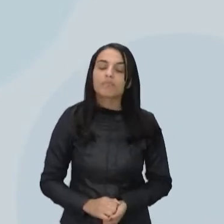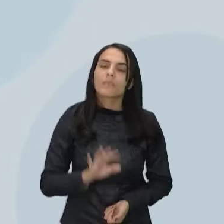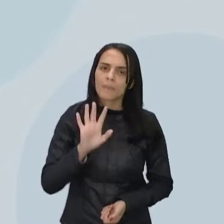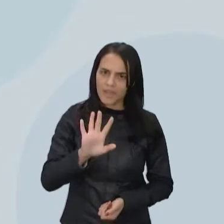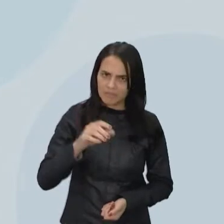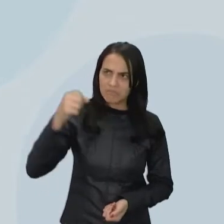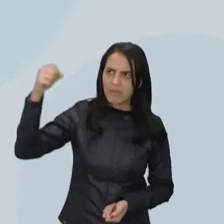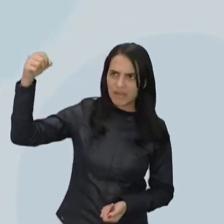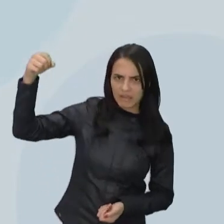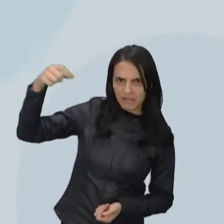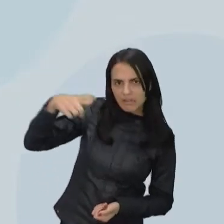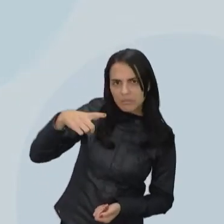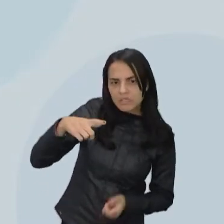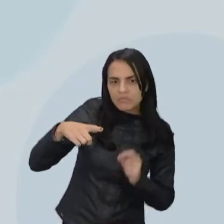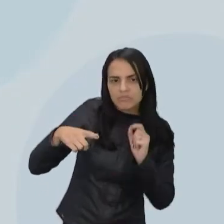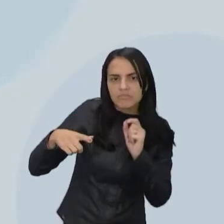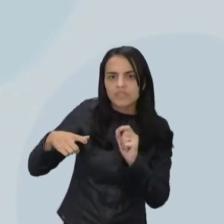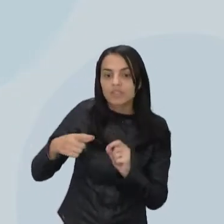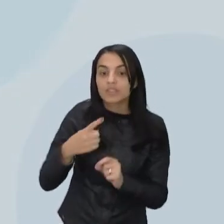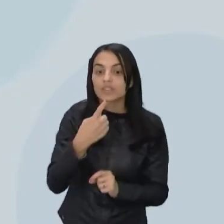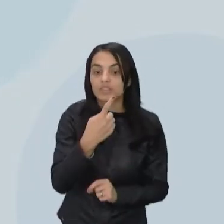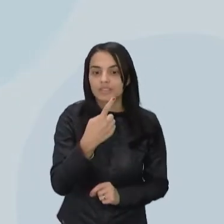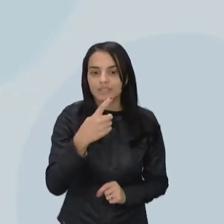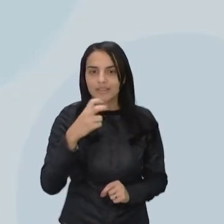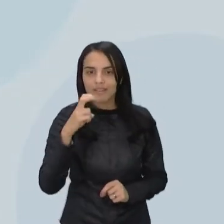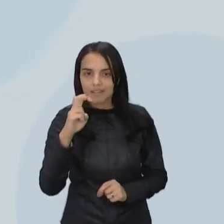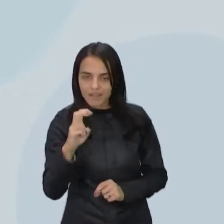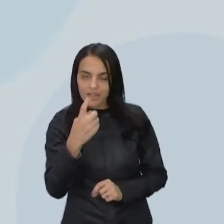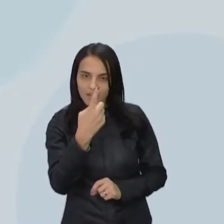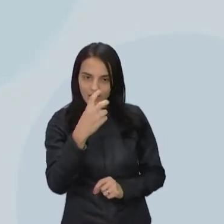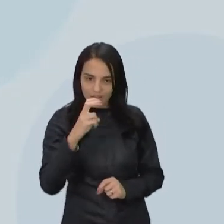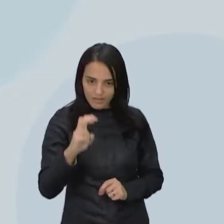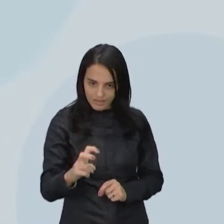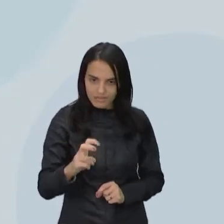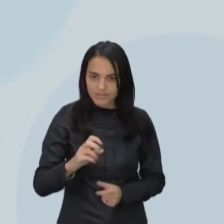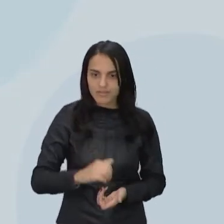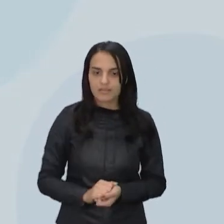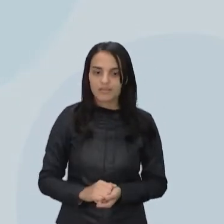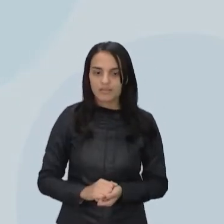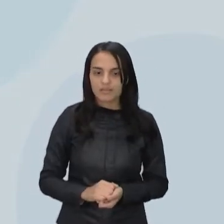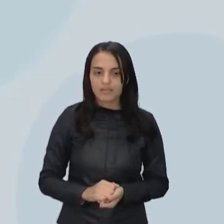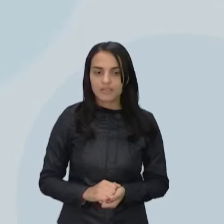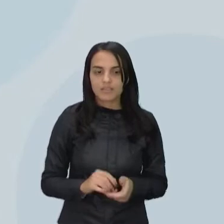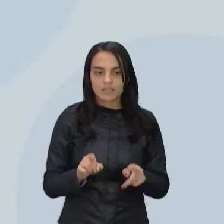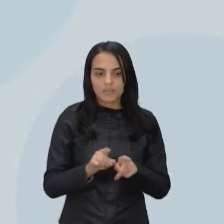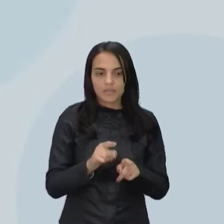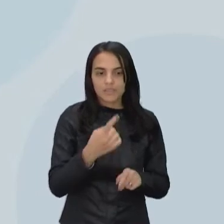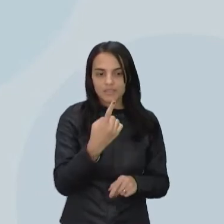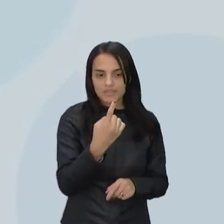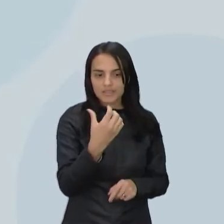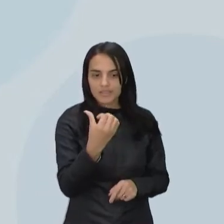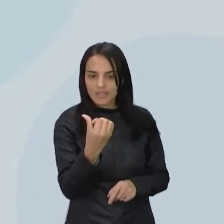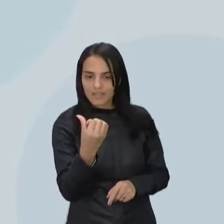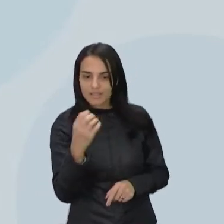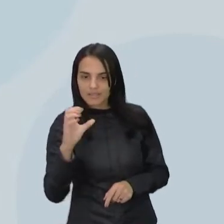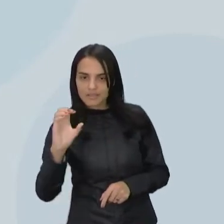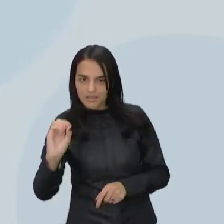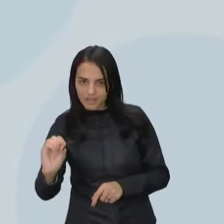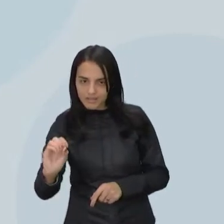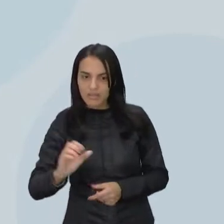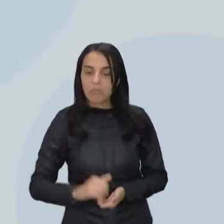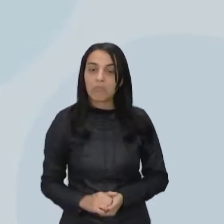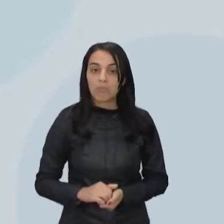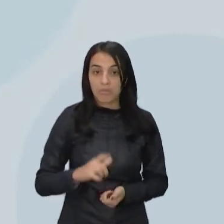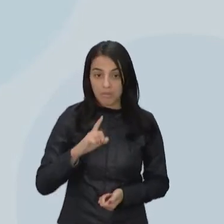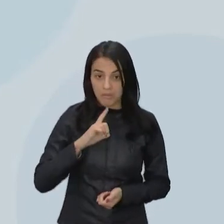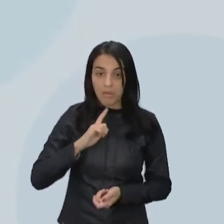lâmpada fluorescente de 15 watts contra uma incandescente de 60. Então nós temos aí uma